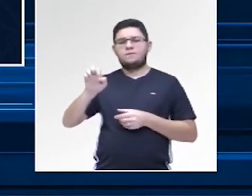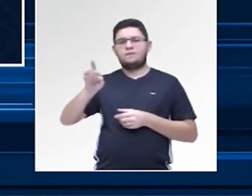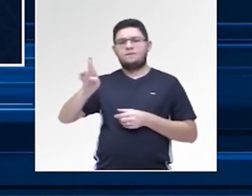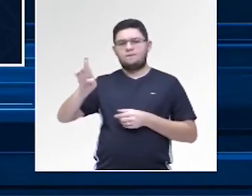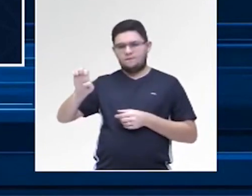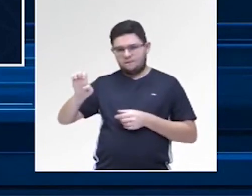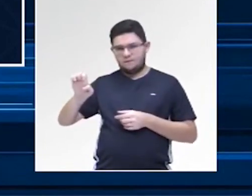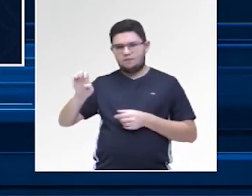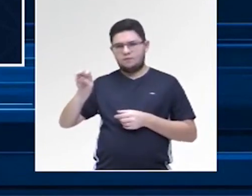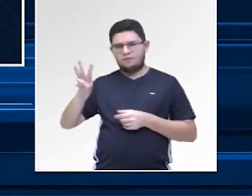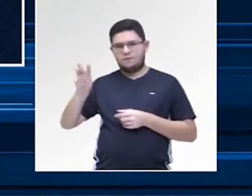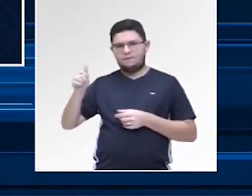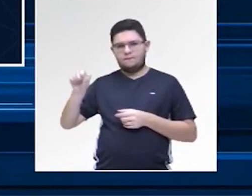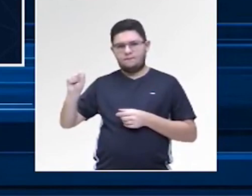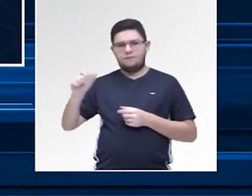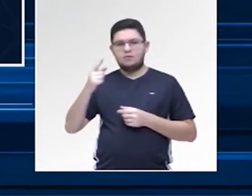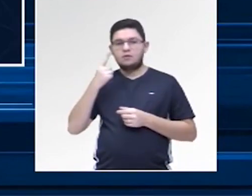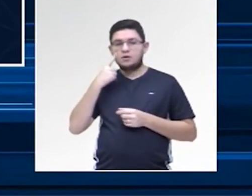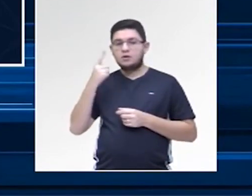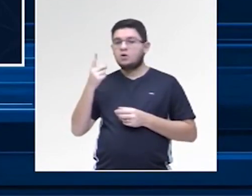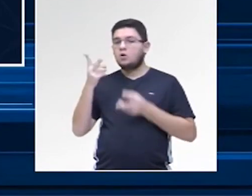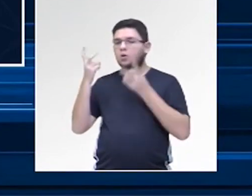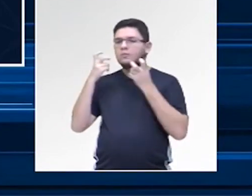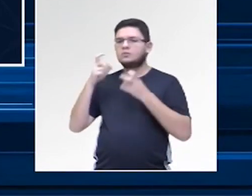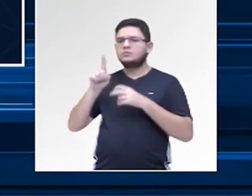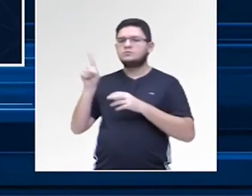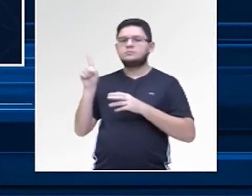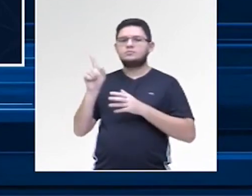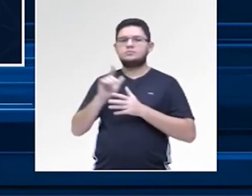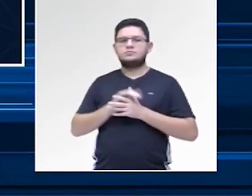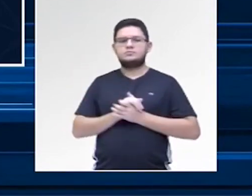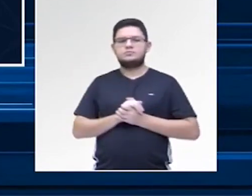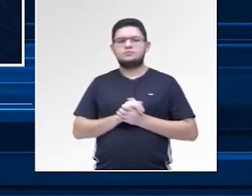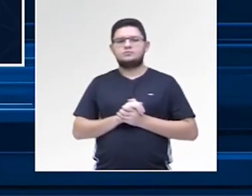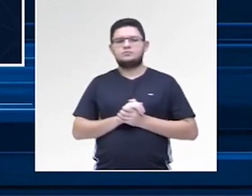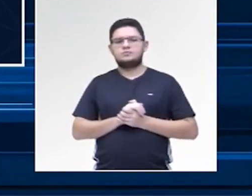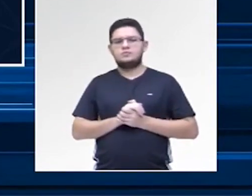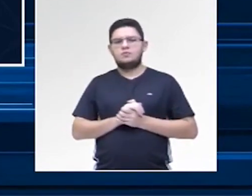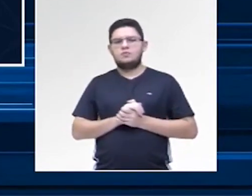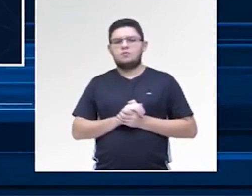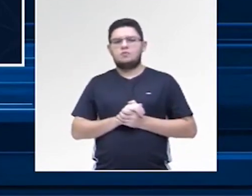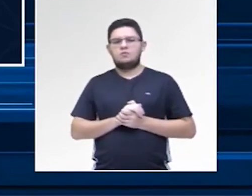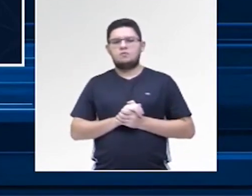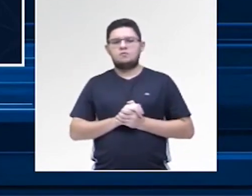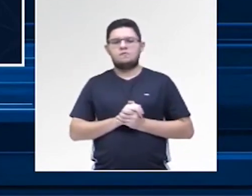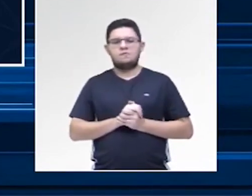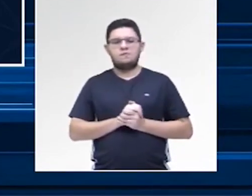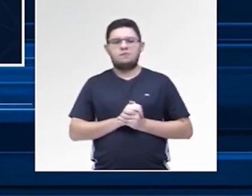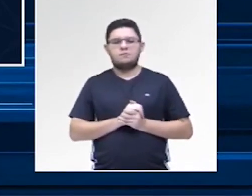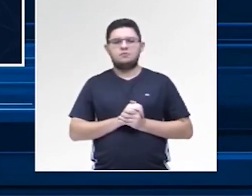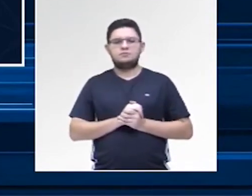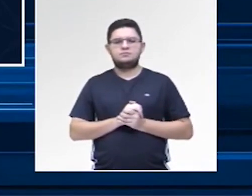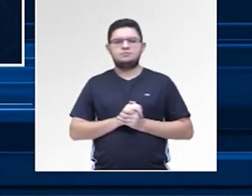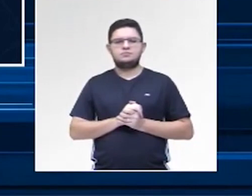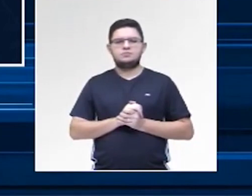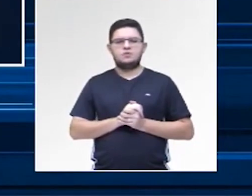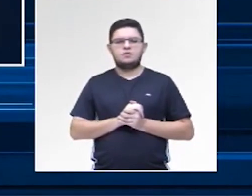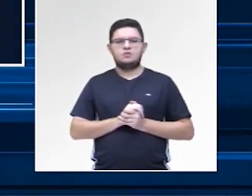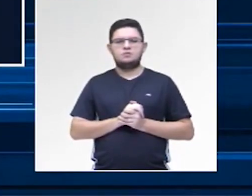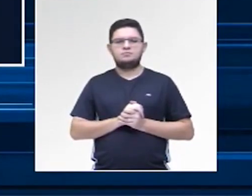Observe. There was a nice museum near here. There was a huge forest in the countryside.